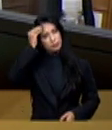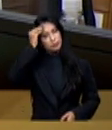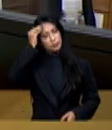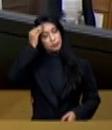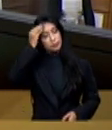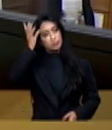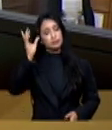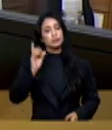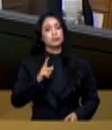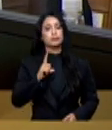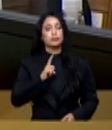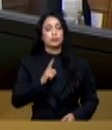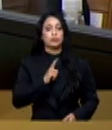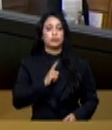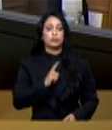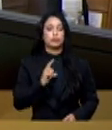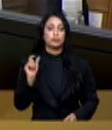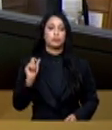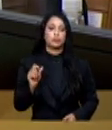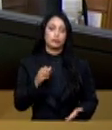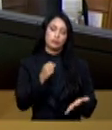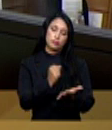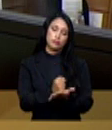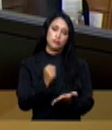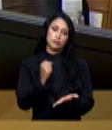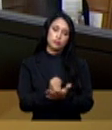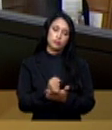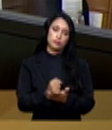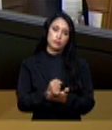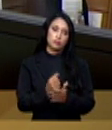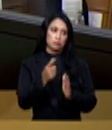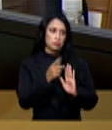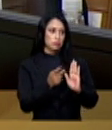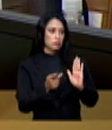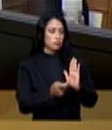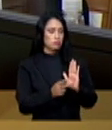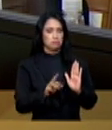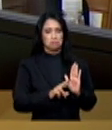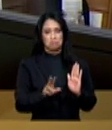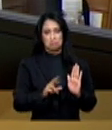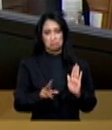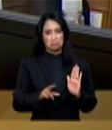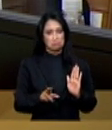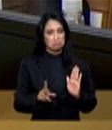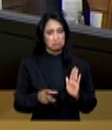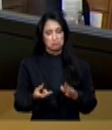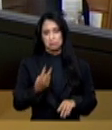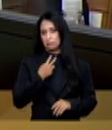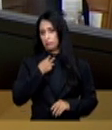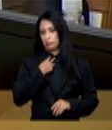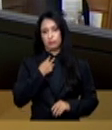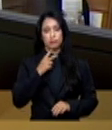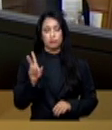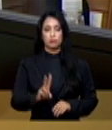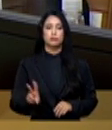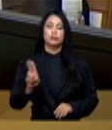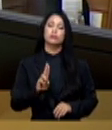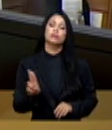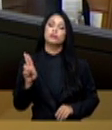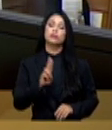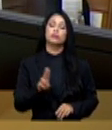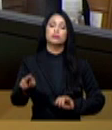aplica-se a hipótese na qual os contratos de programa não mais poderiam ser utilizados para